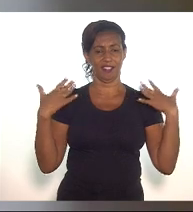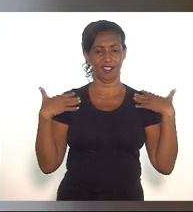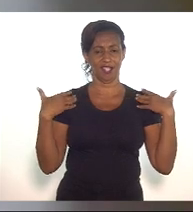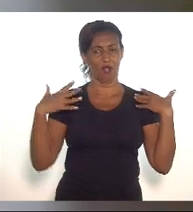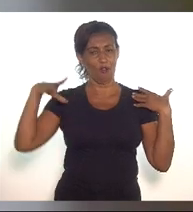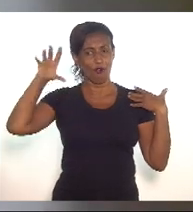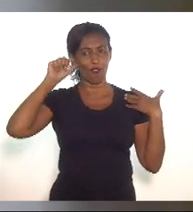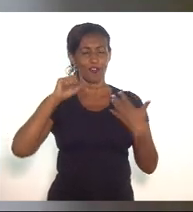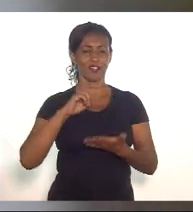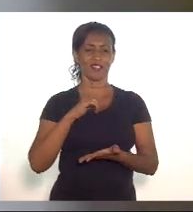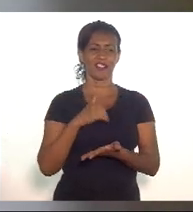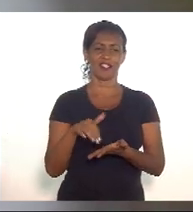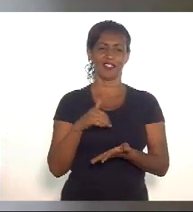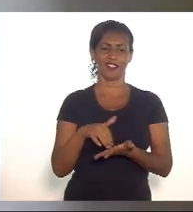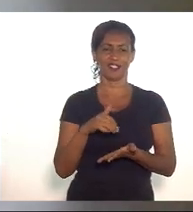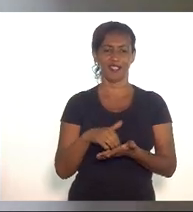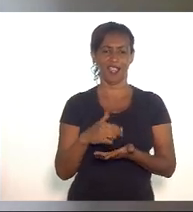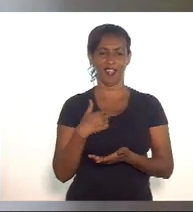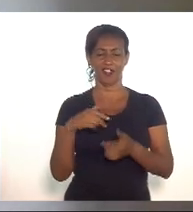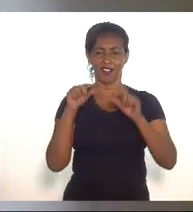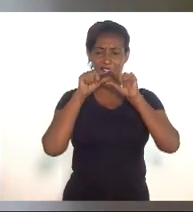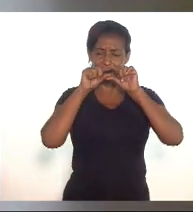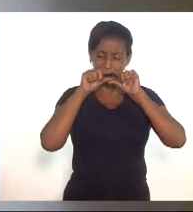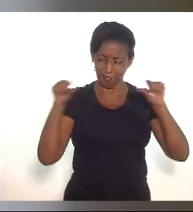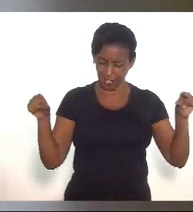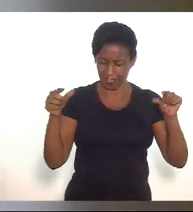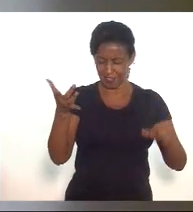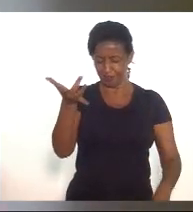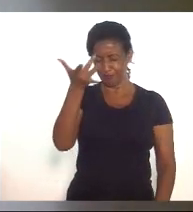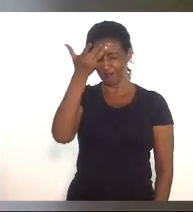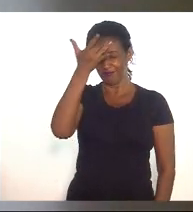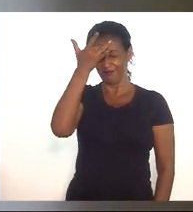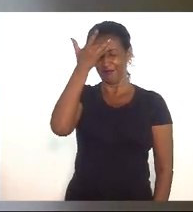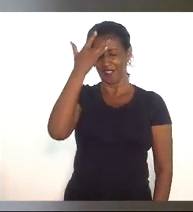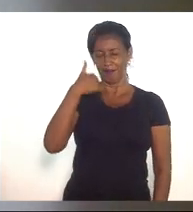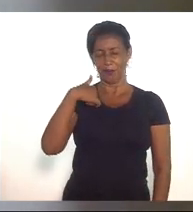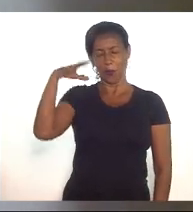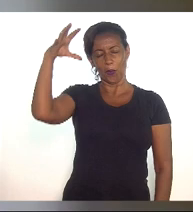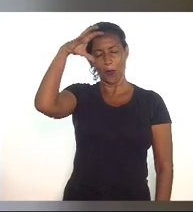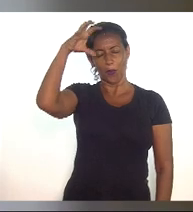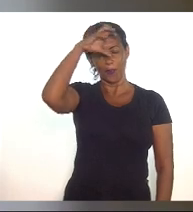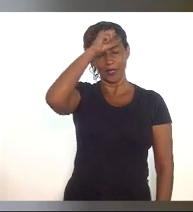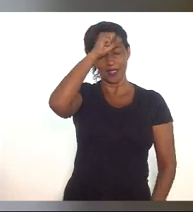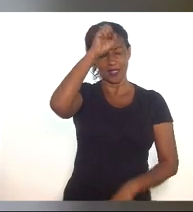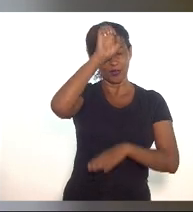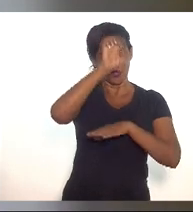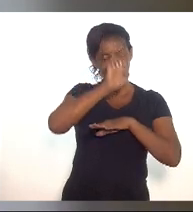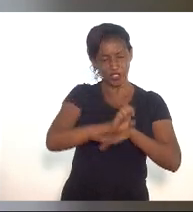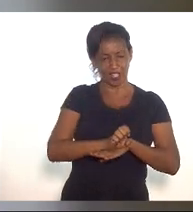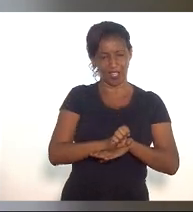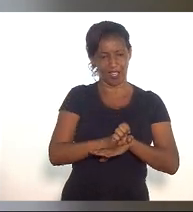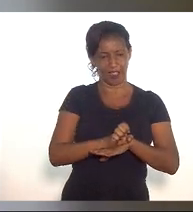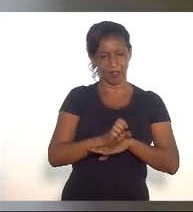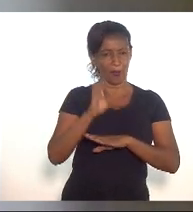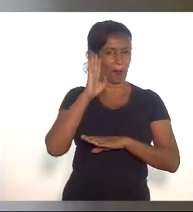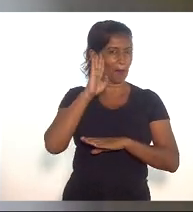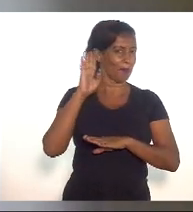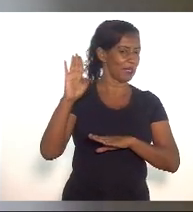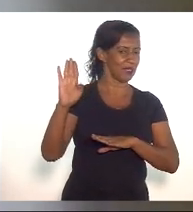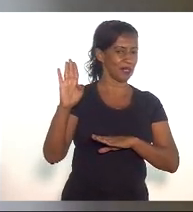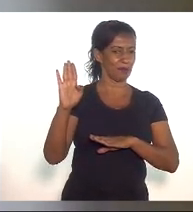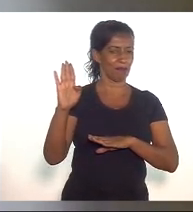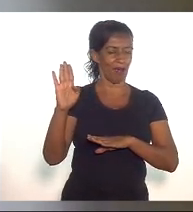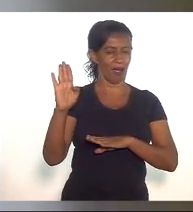me alegrou muito ouvir do secretário Zanit uma frase que eu registrei aqui, que é a sua compreensão de que o Estado é o